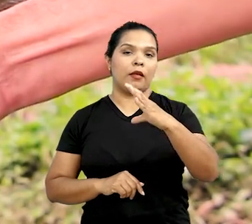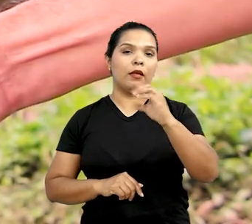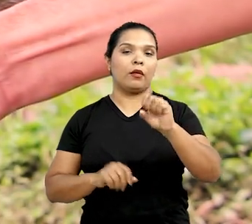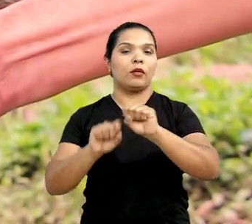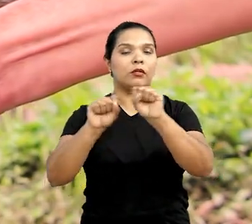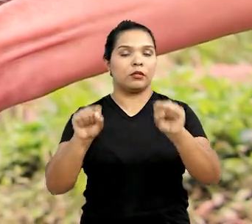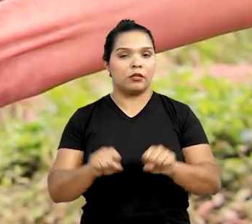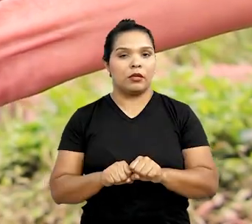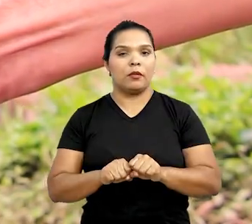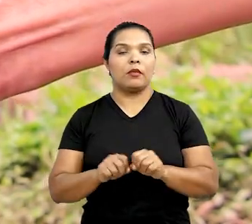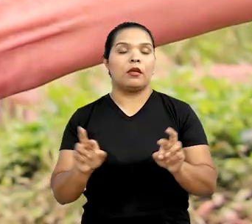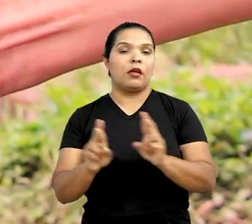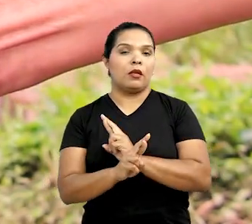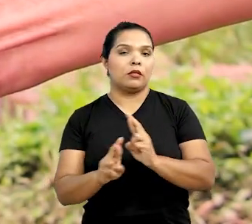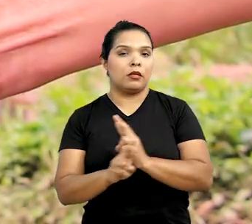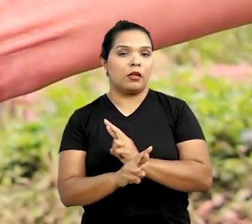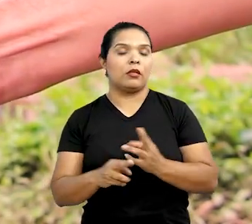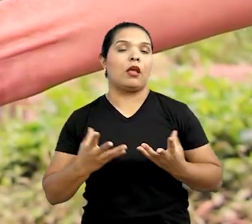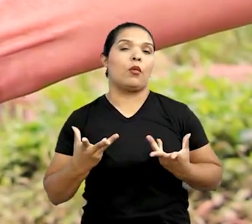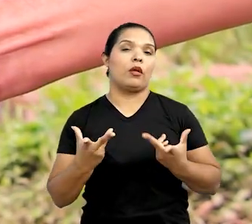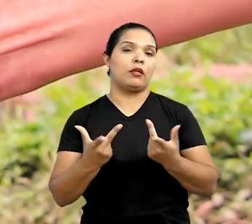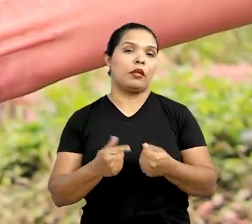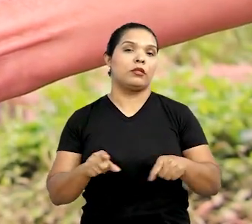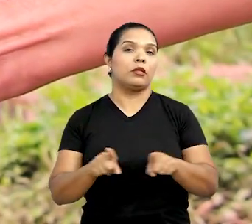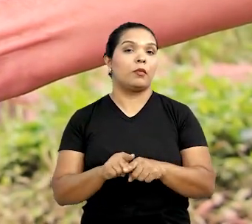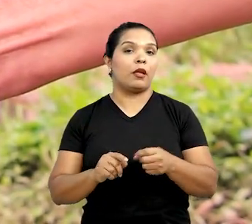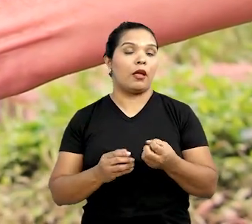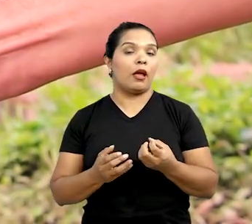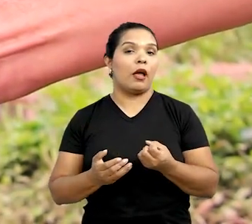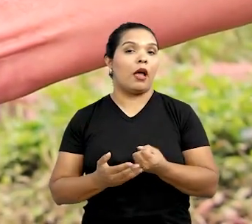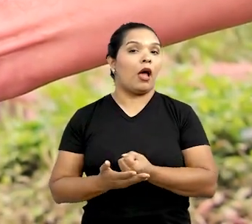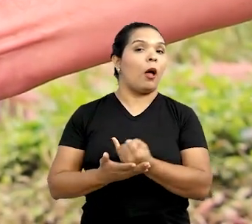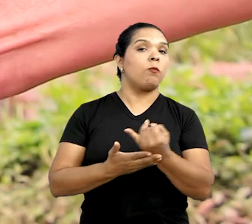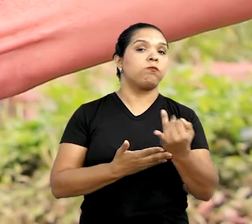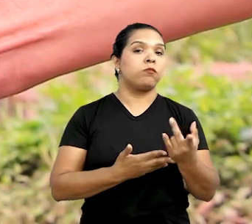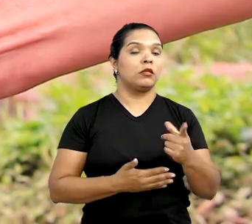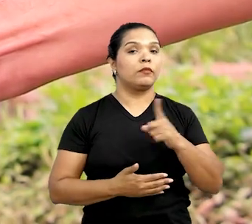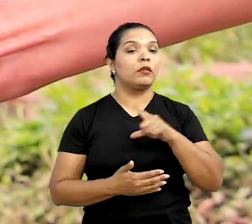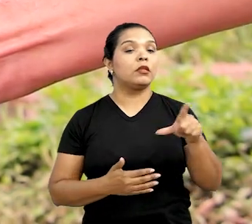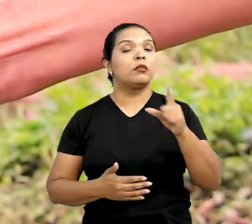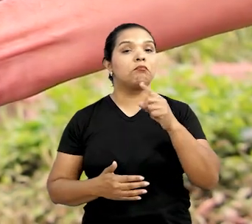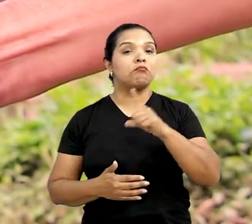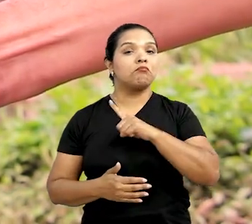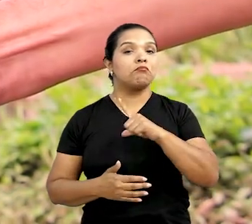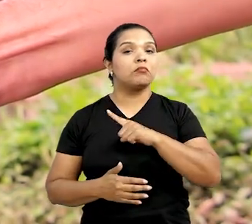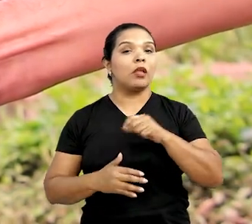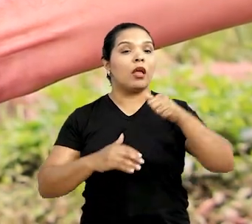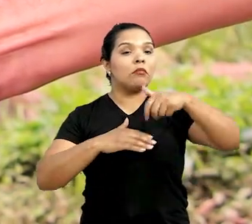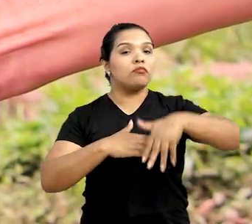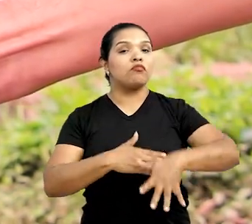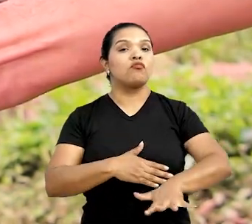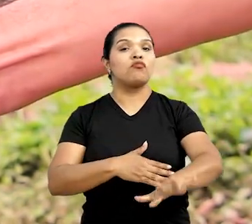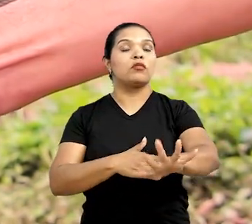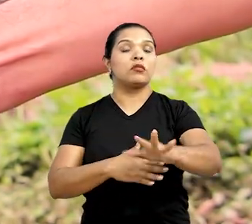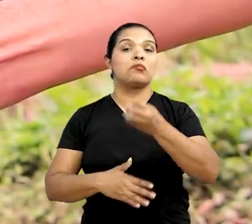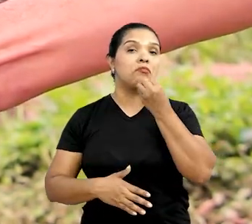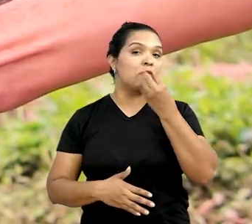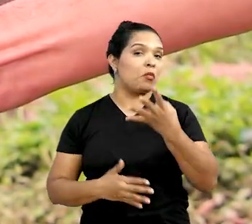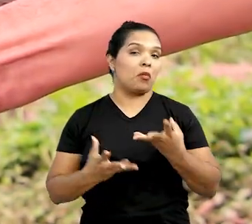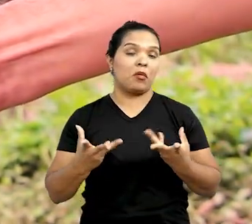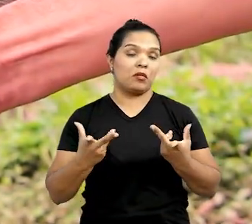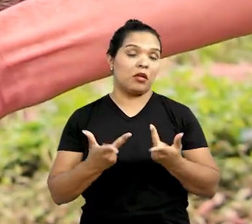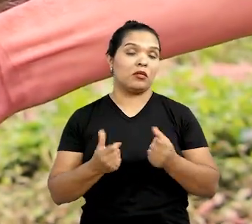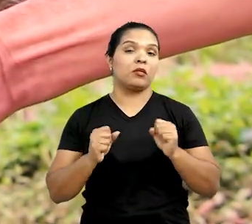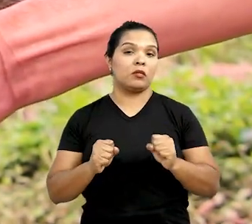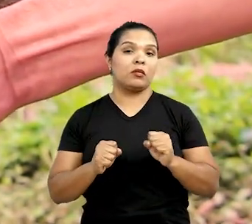pela comunidade, principalmente em relação à qualidade e também à quantidade de água. A gente vê que aqui perto tem uma barragem e se essas nascentes não estão em boa qualidade,